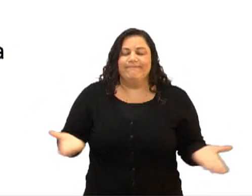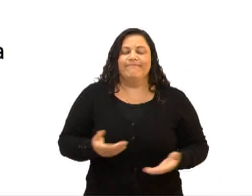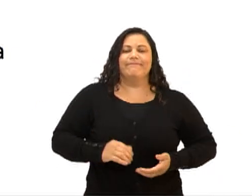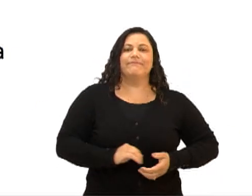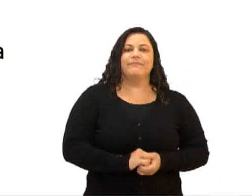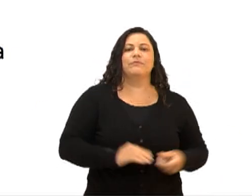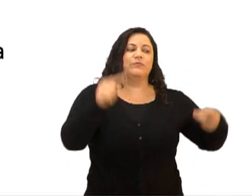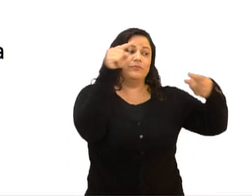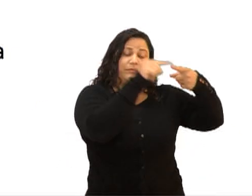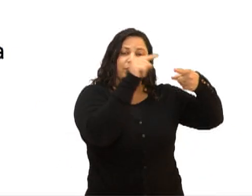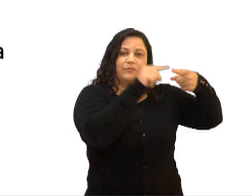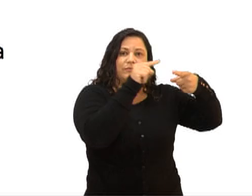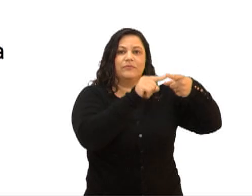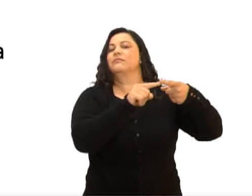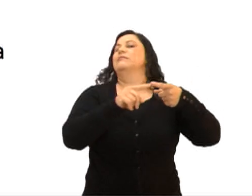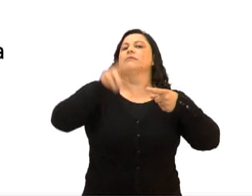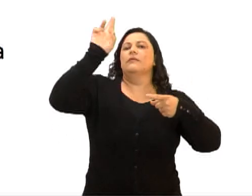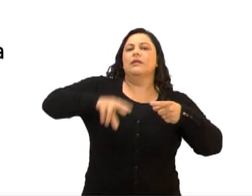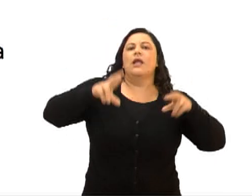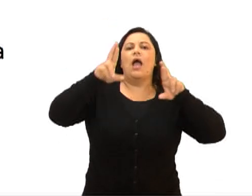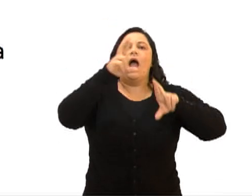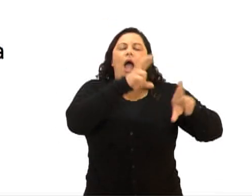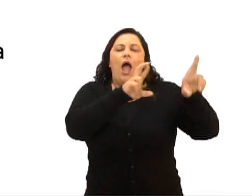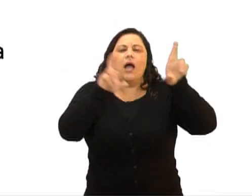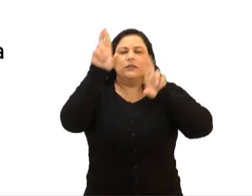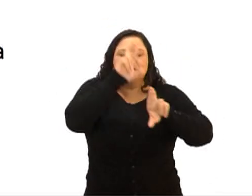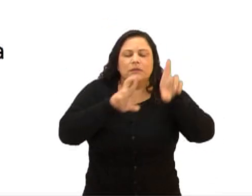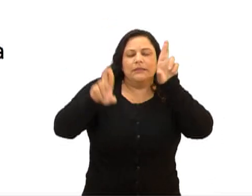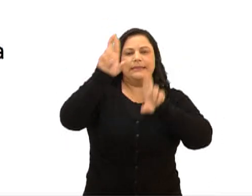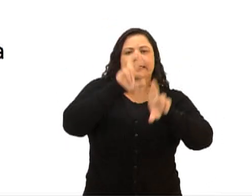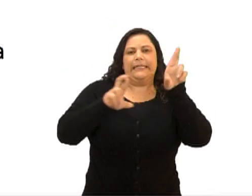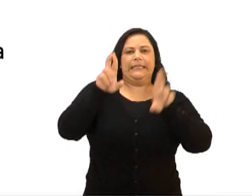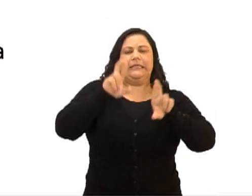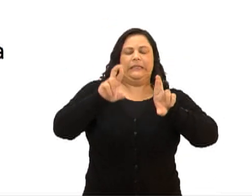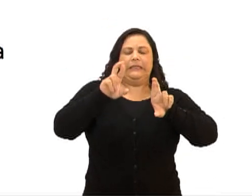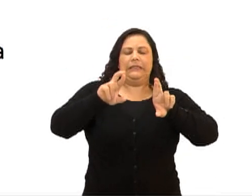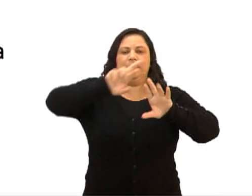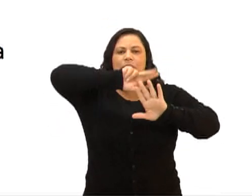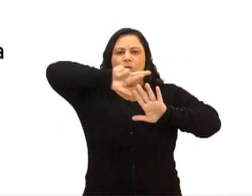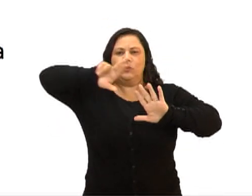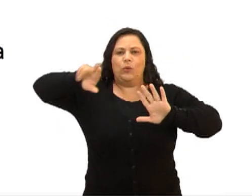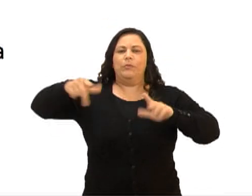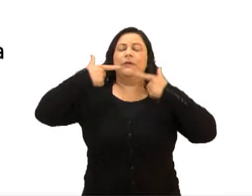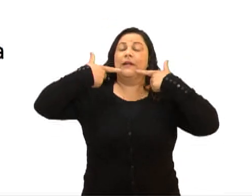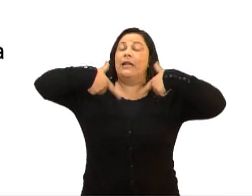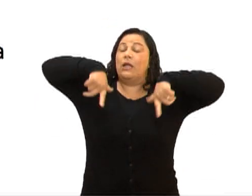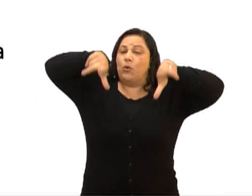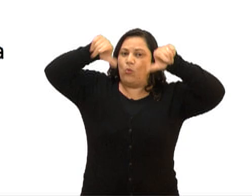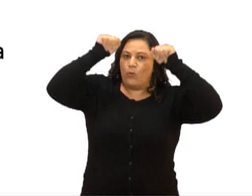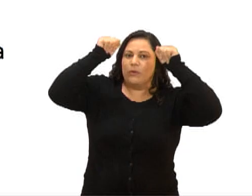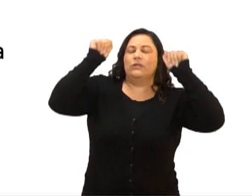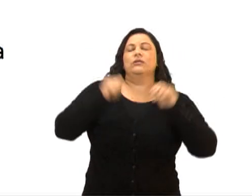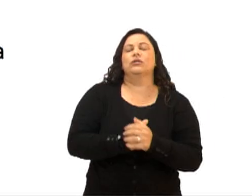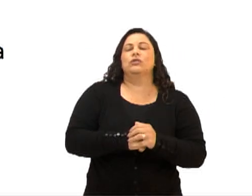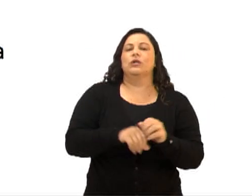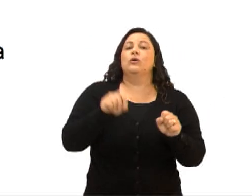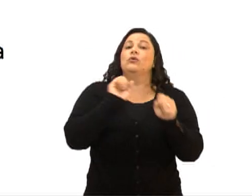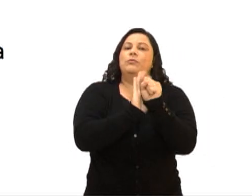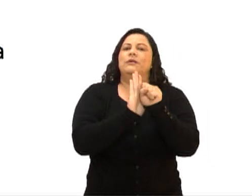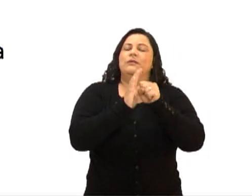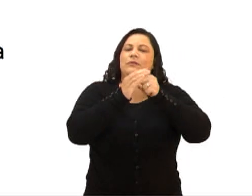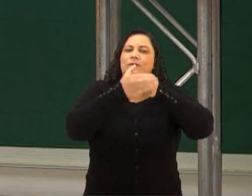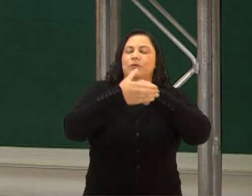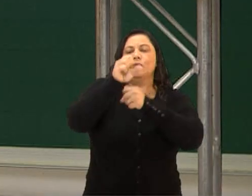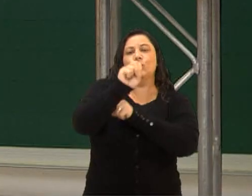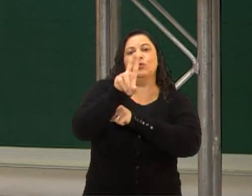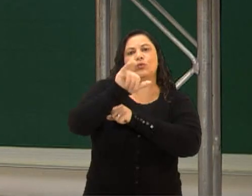objetivo. Realizar análise linguística sobre os termos essenciais da oração, sujeito e predicado. Né? Lembrando que oração,